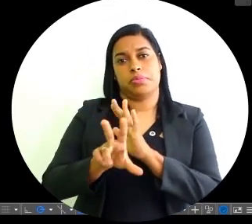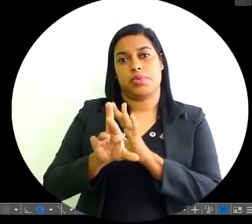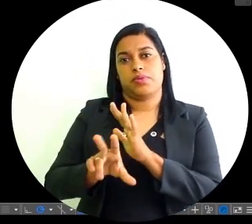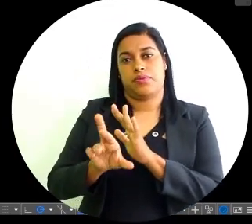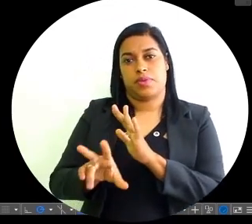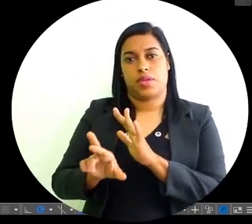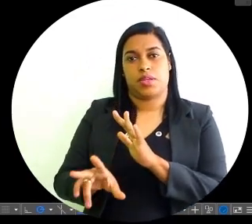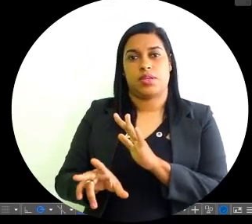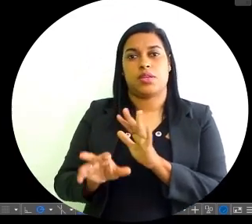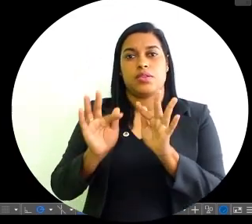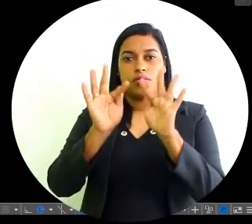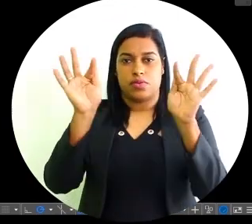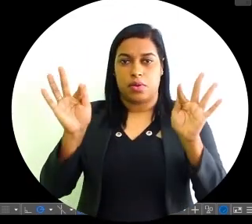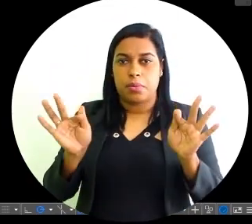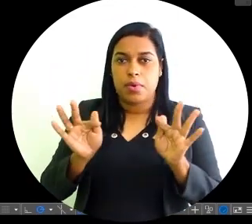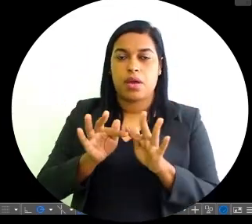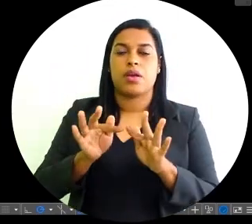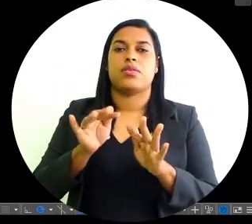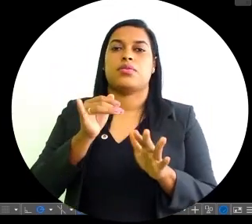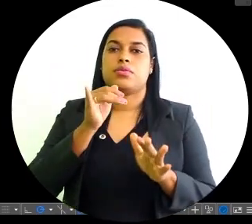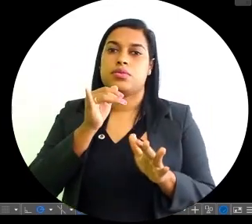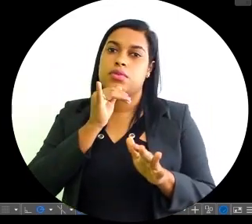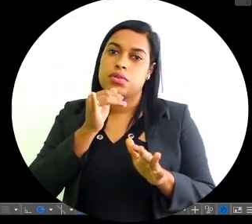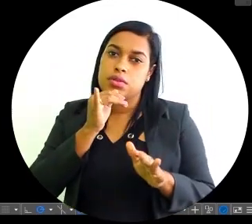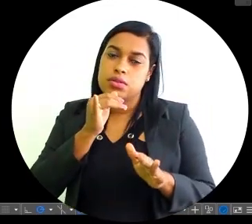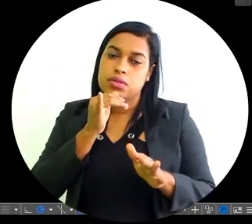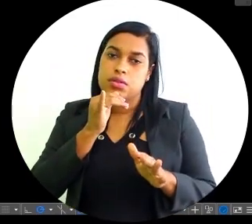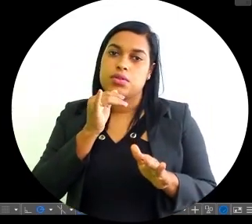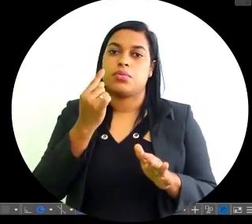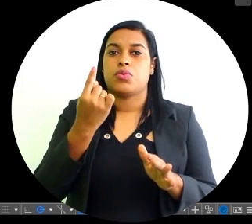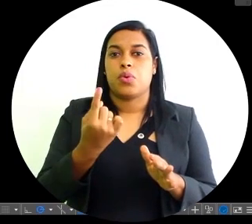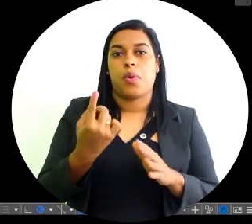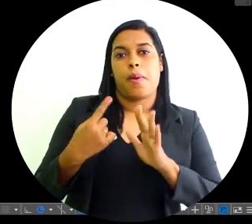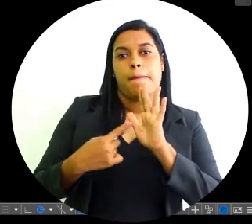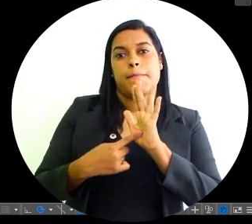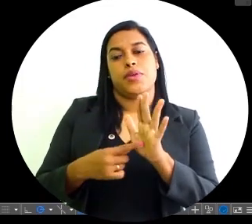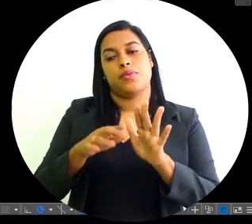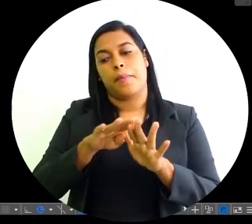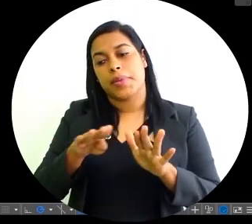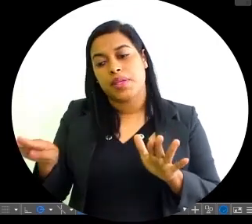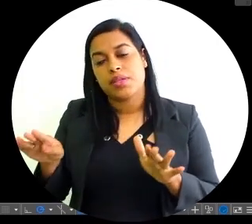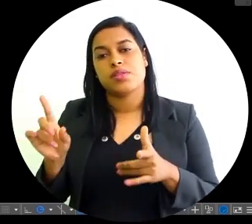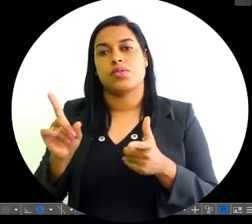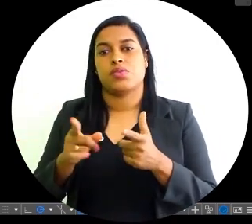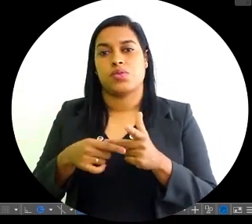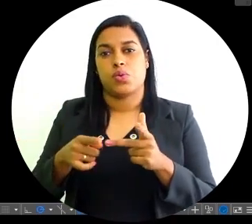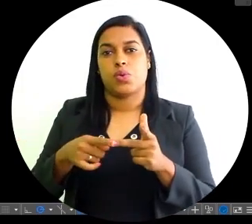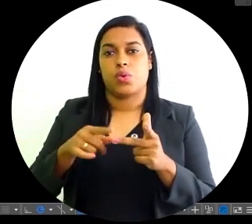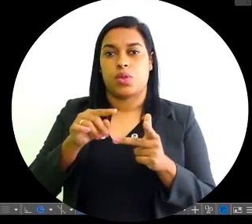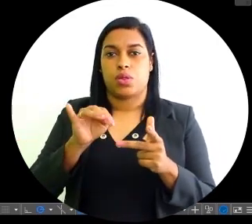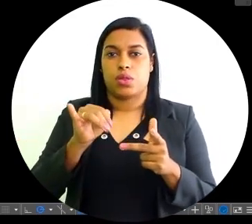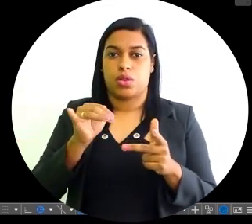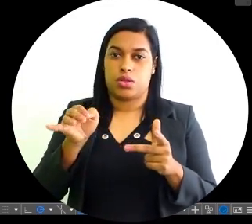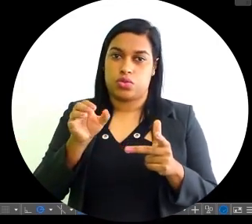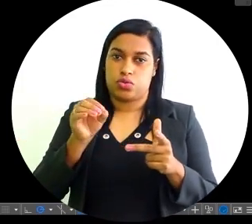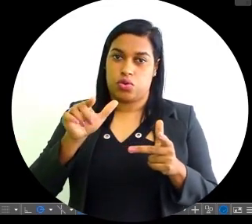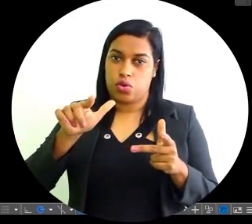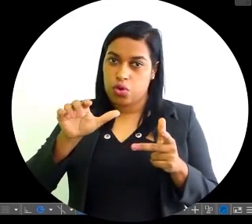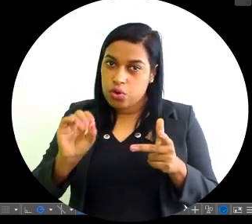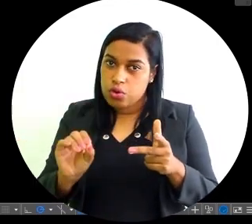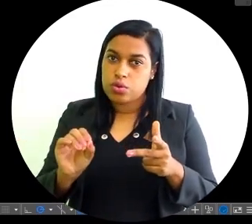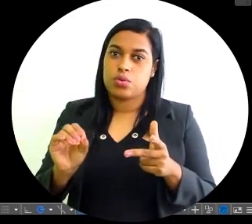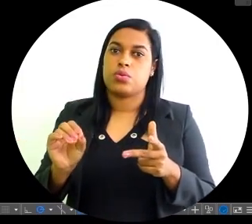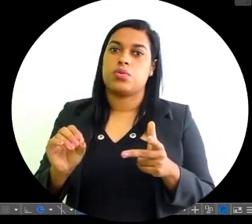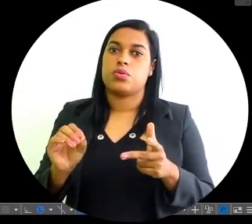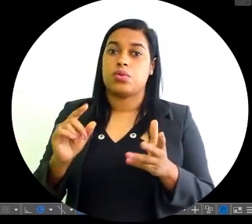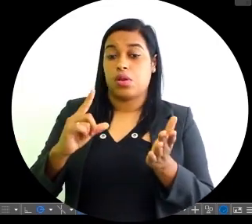Eu posso ter uma chura que represente tijolo, uma que represente um piso, uma que representa um corte no concreto. E nesse caso eu vou